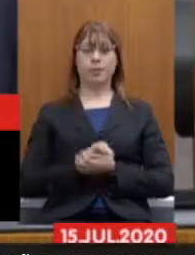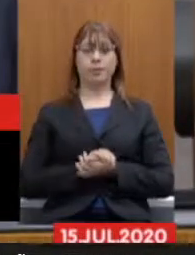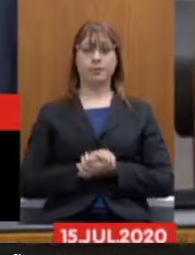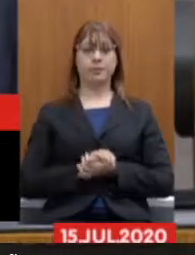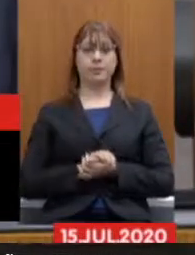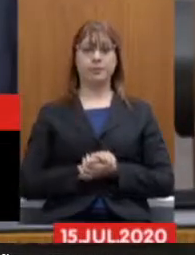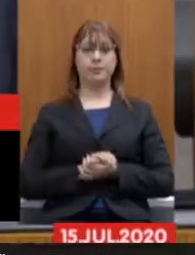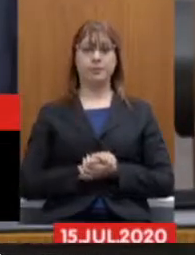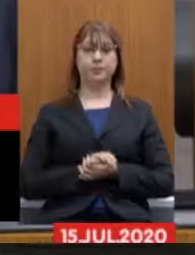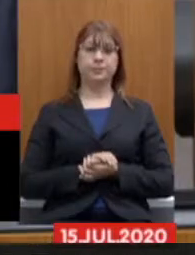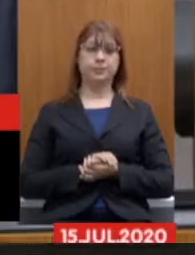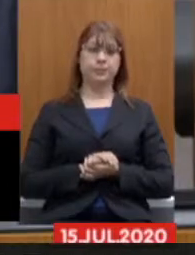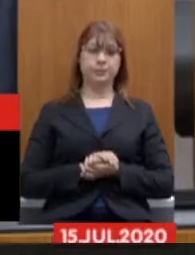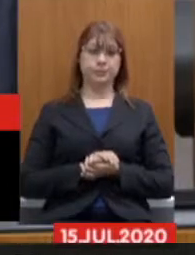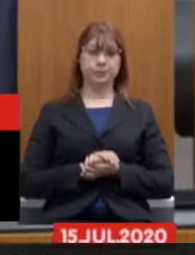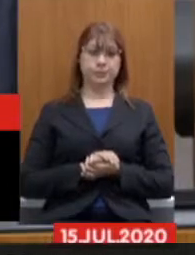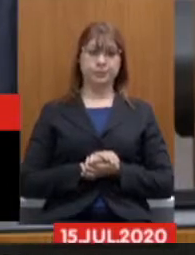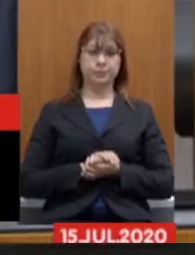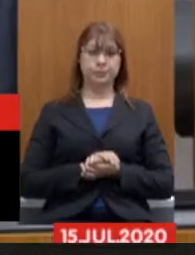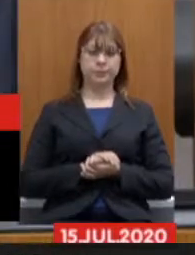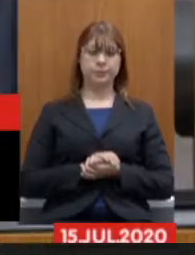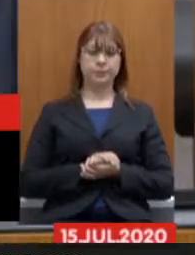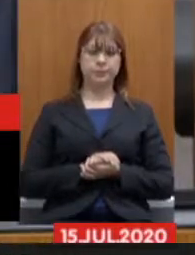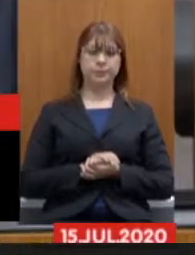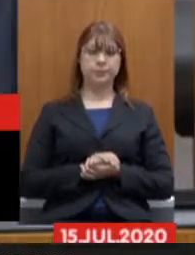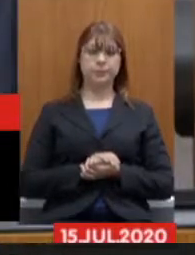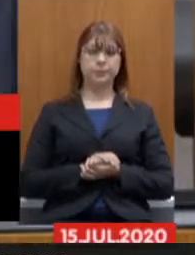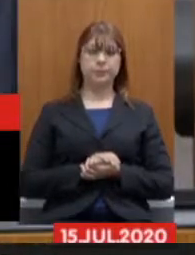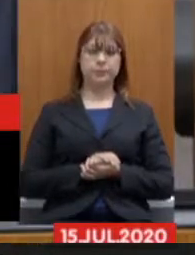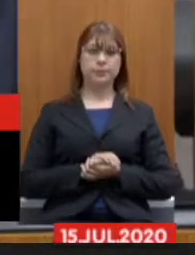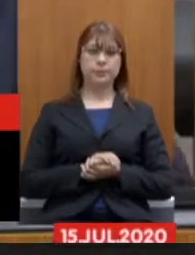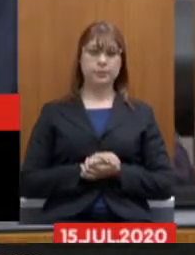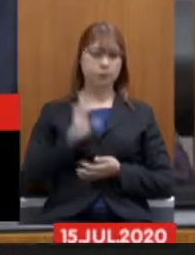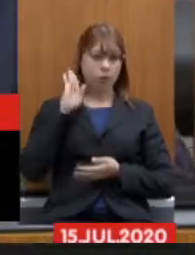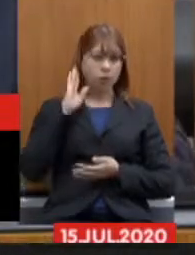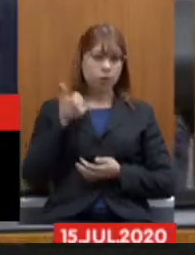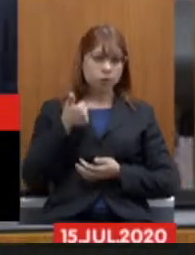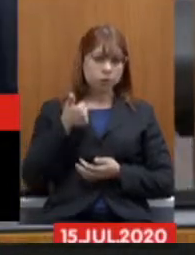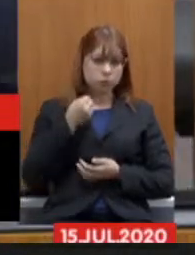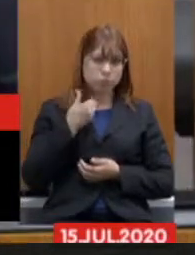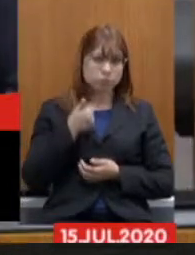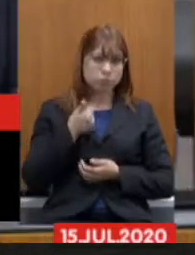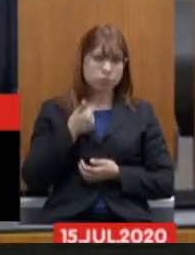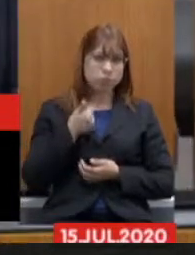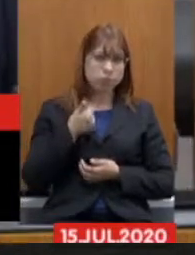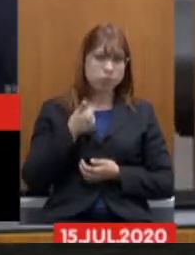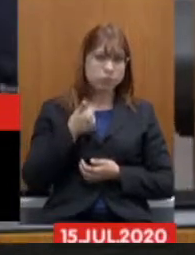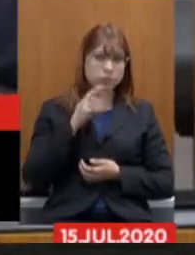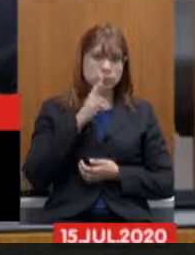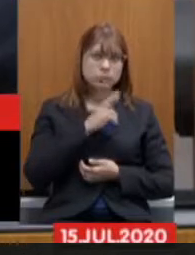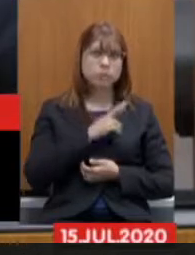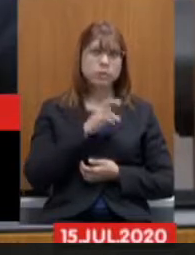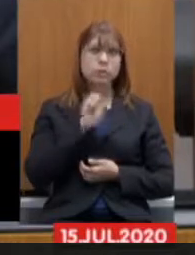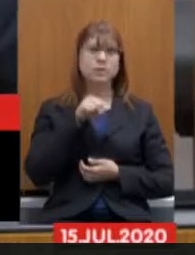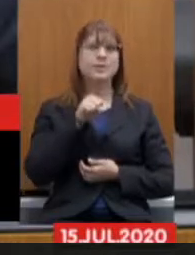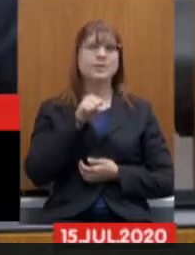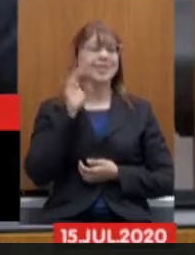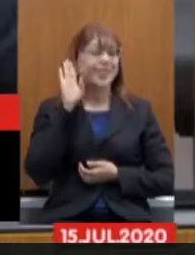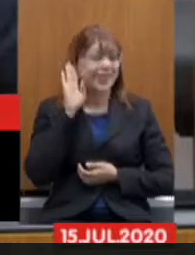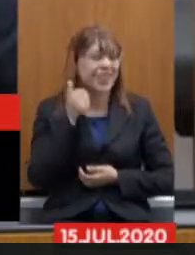e aí tu escuta bem presidente e eu te